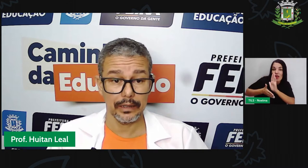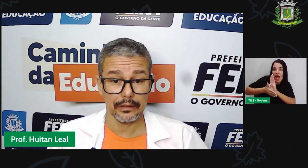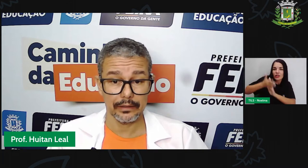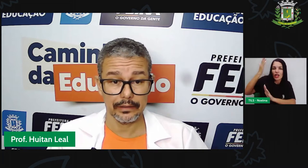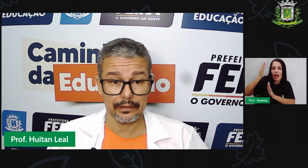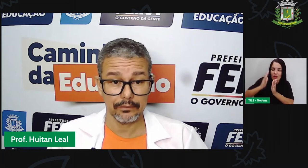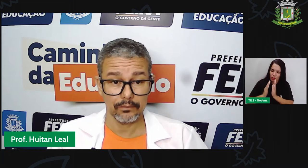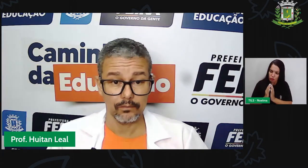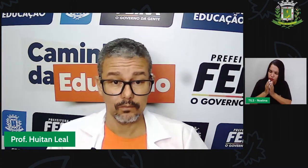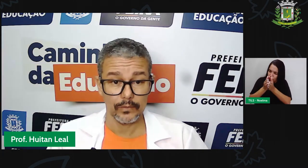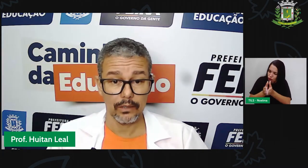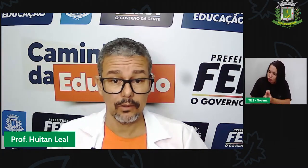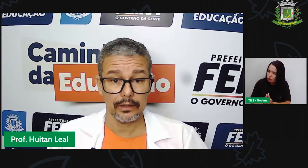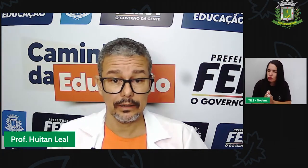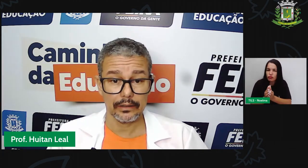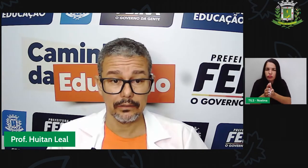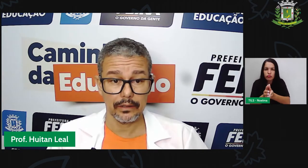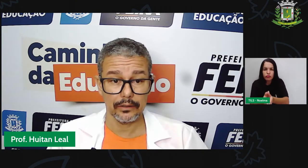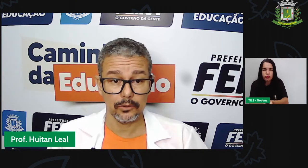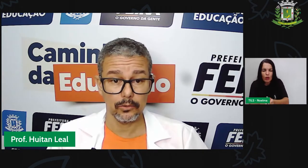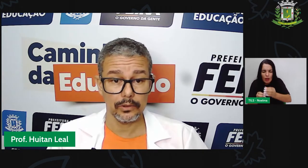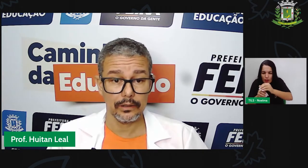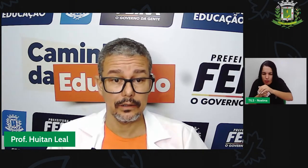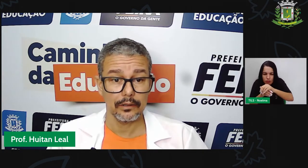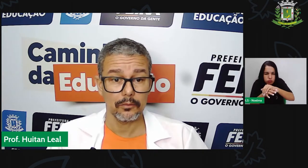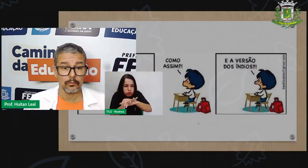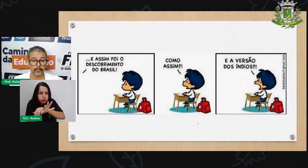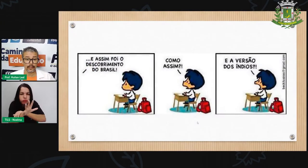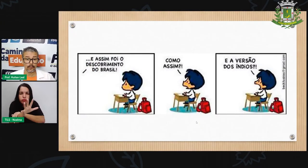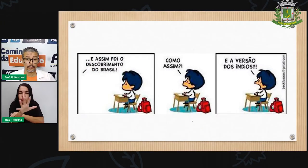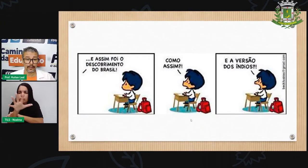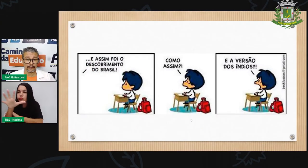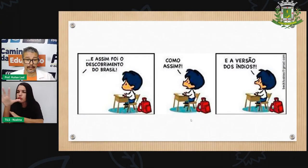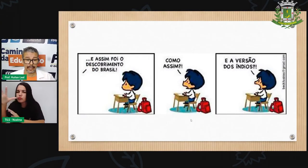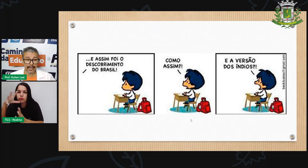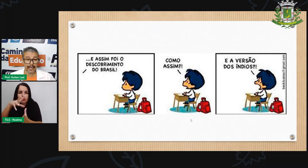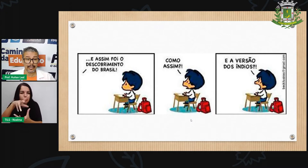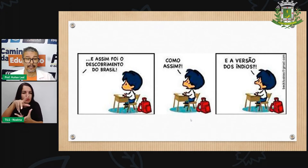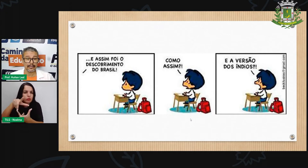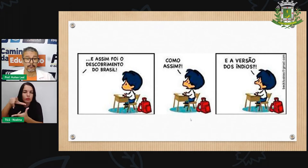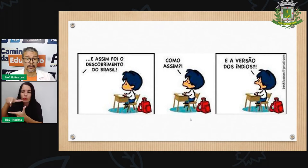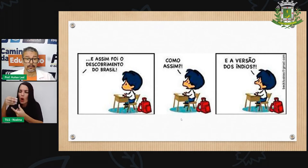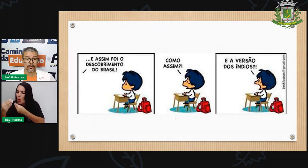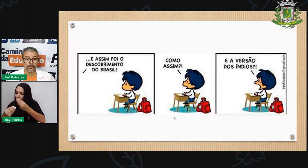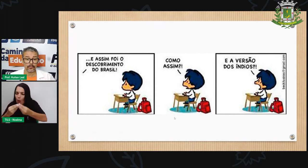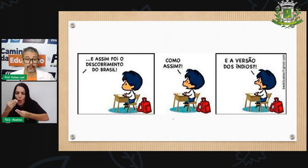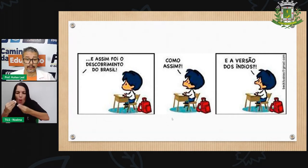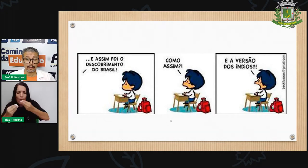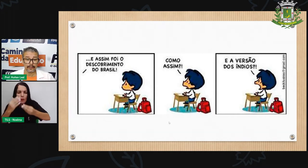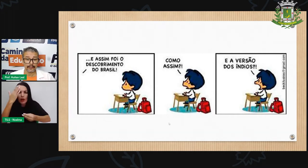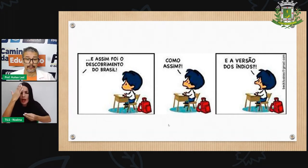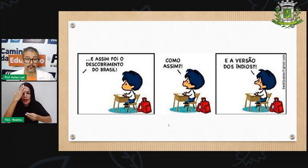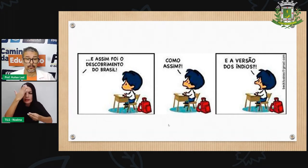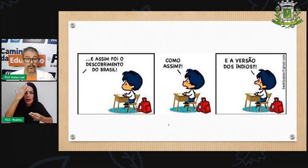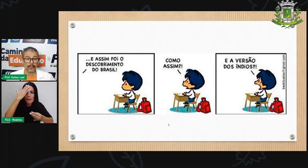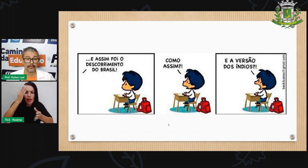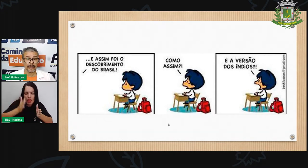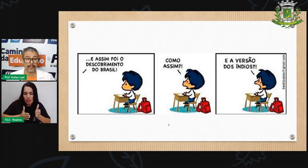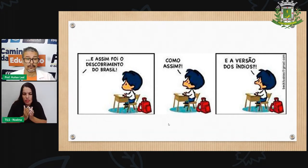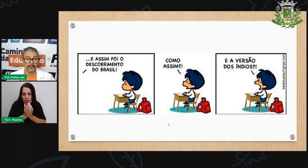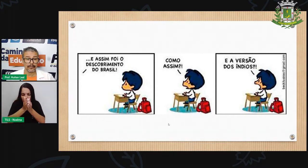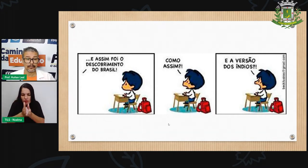descobertas. Então, a orientação da leitura para como navegar, para como se